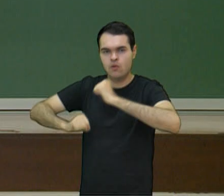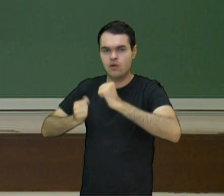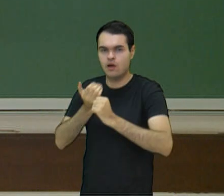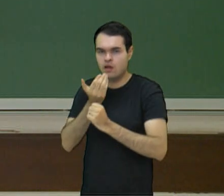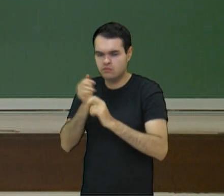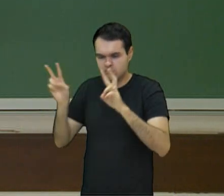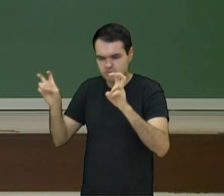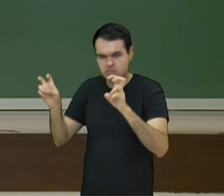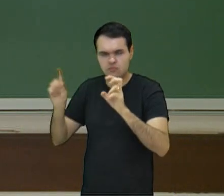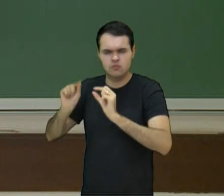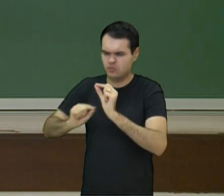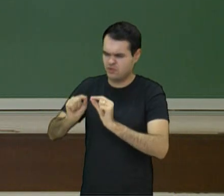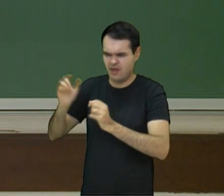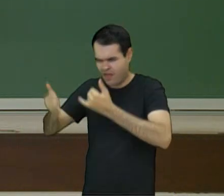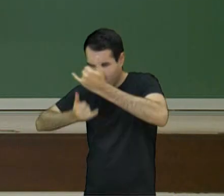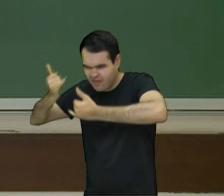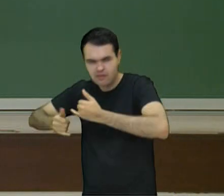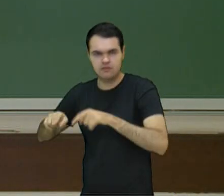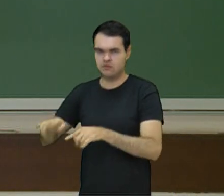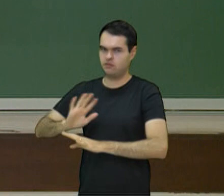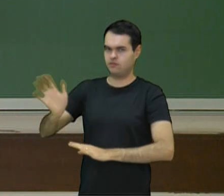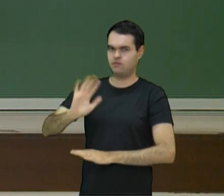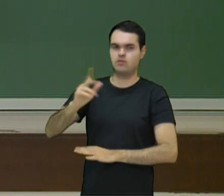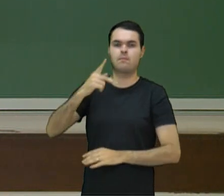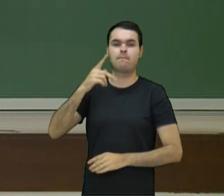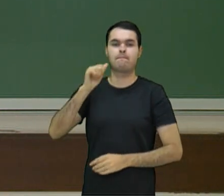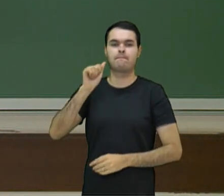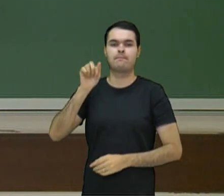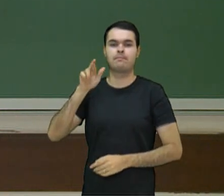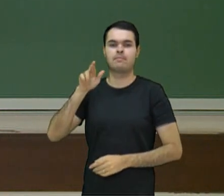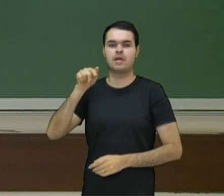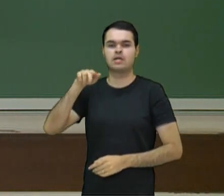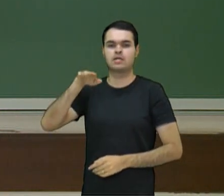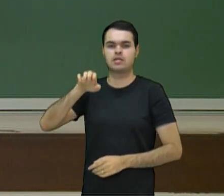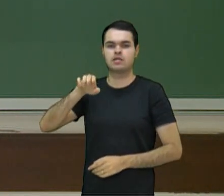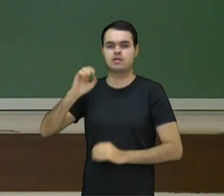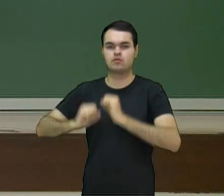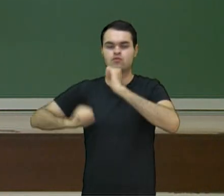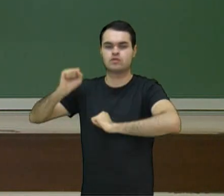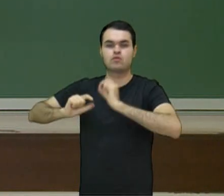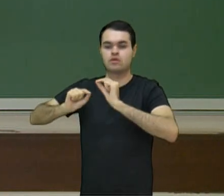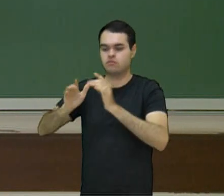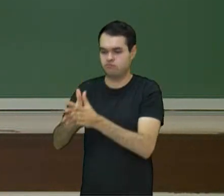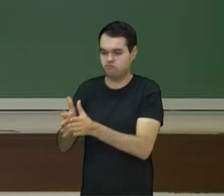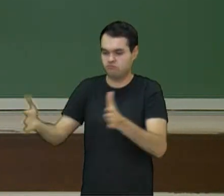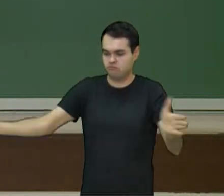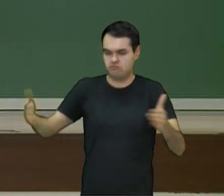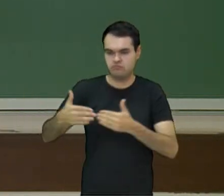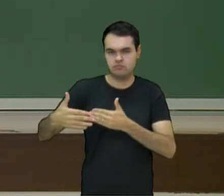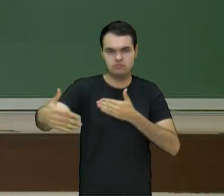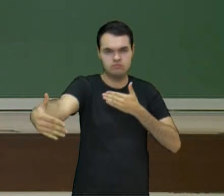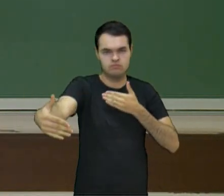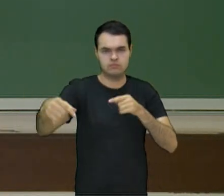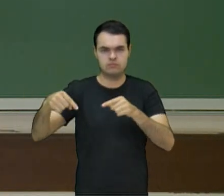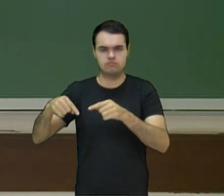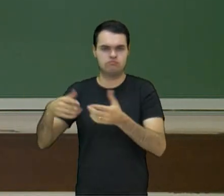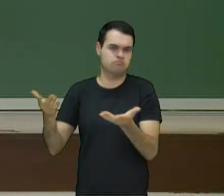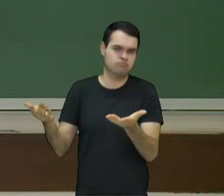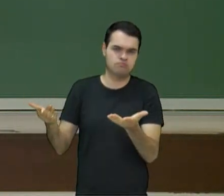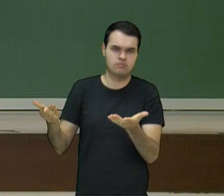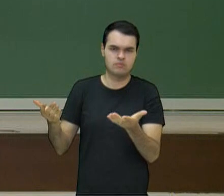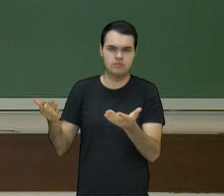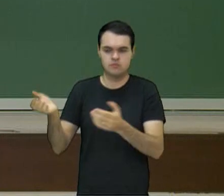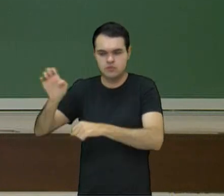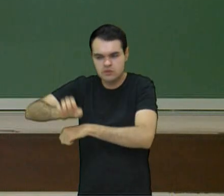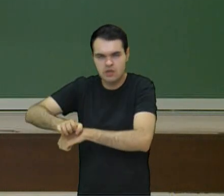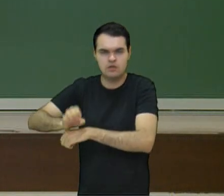alimentício é para se divertir comendo? Não, não é, né? O que é um parque industrial? É uma grande área do território de um país ou de um